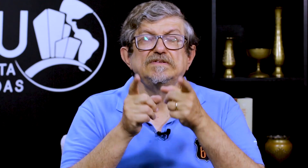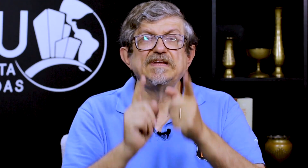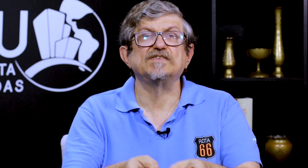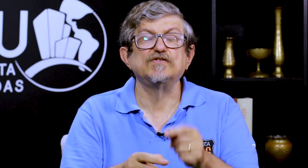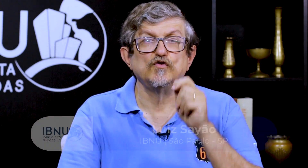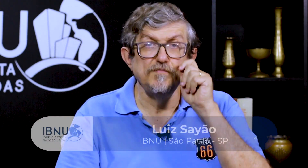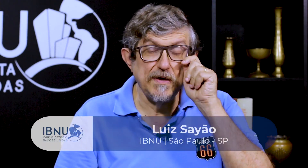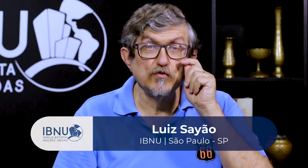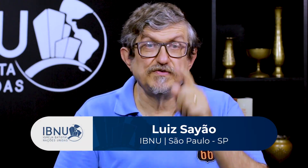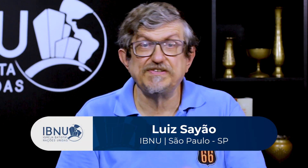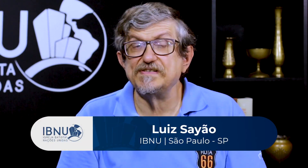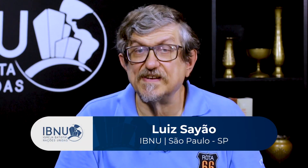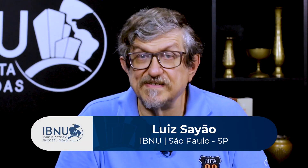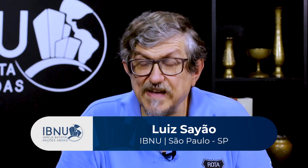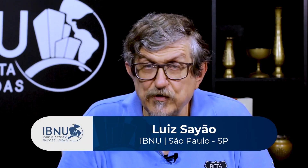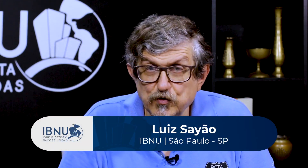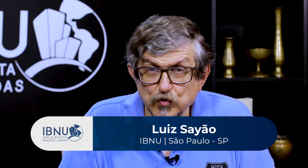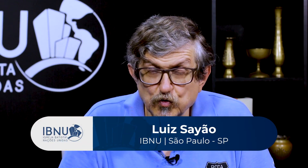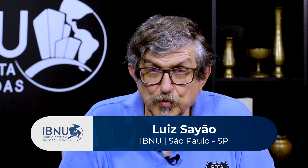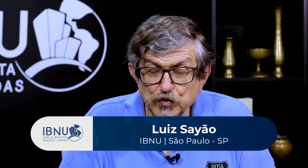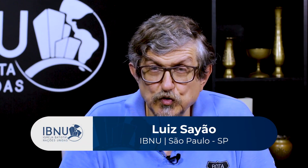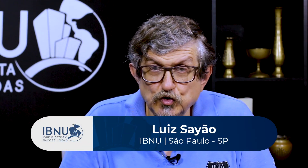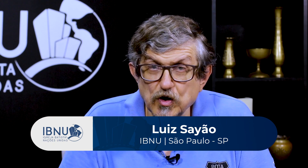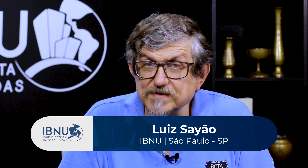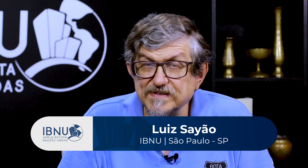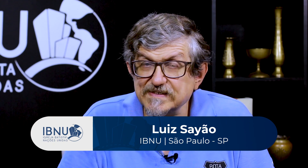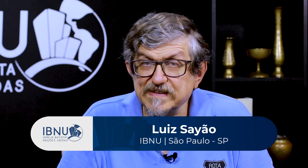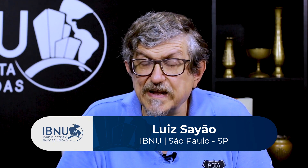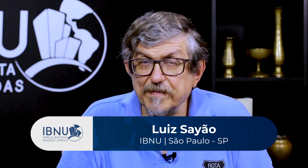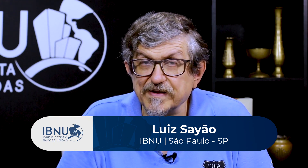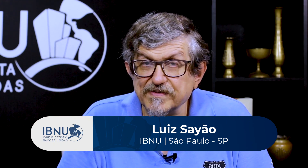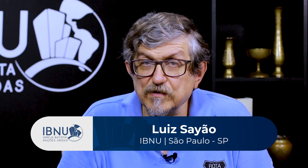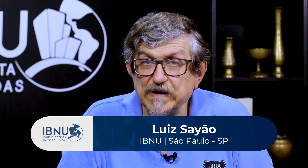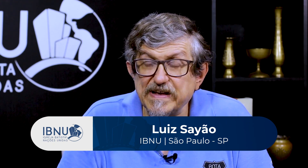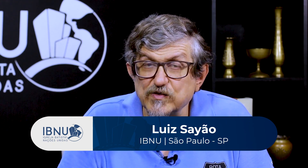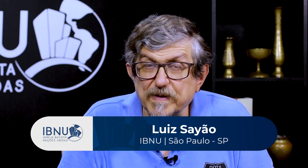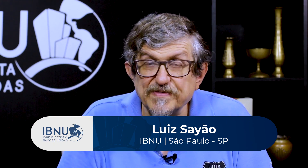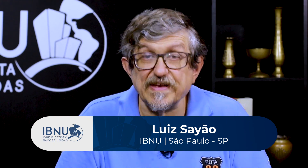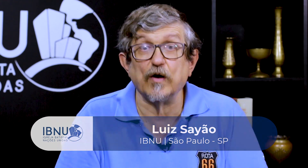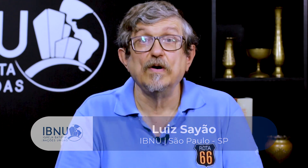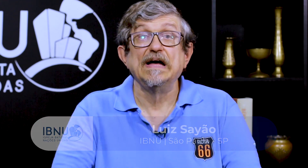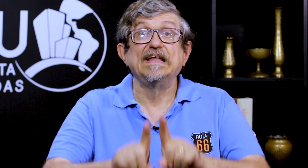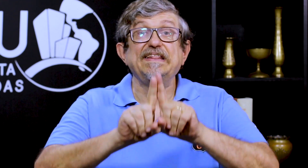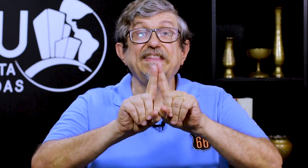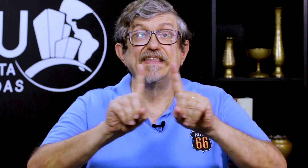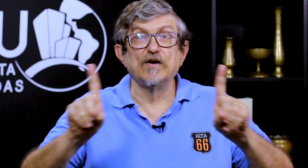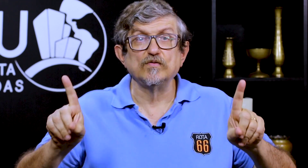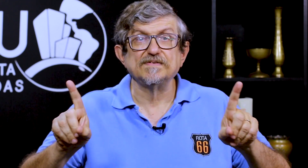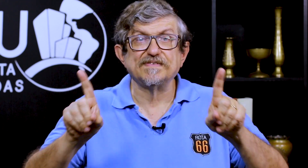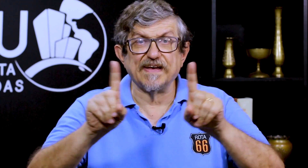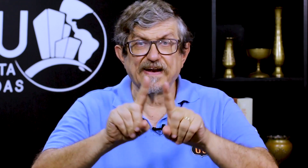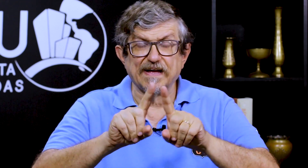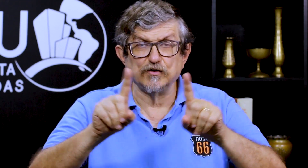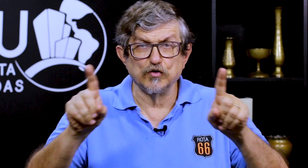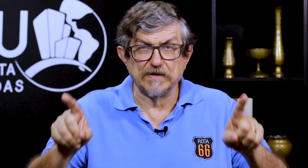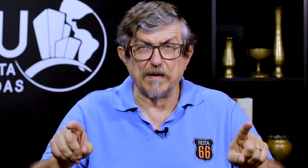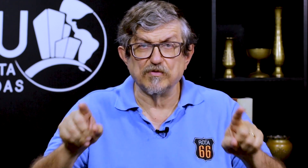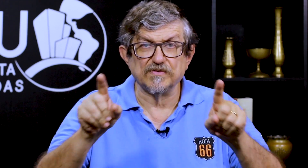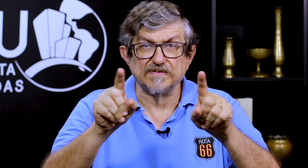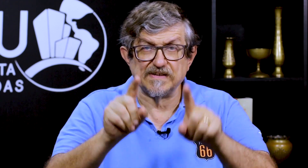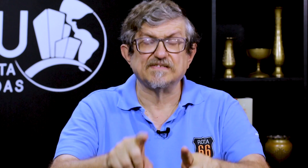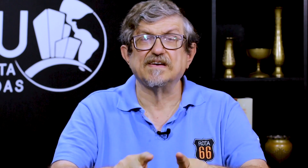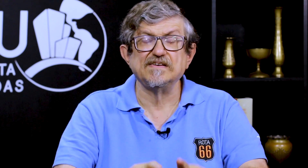Atenção, nesse domingo 16 de outubro, nossa celebração especial não será